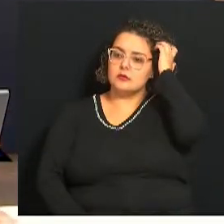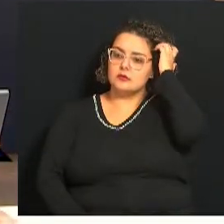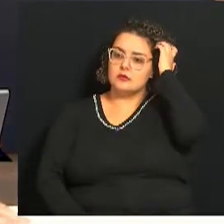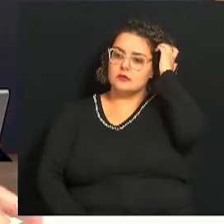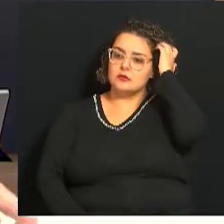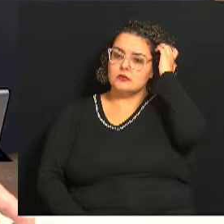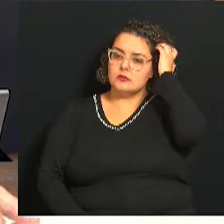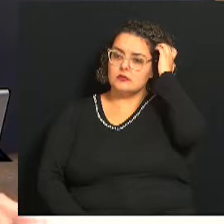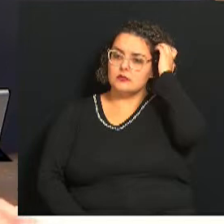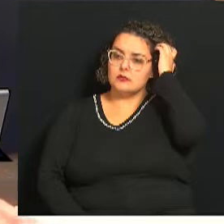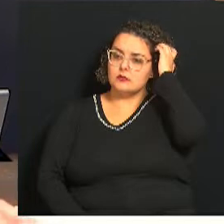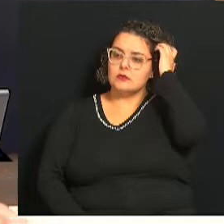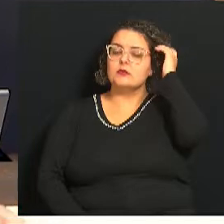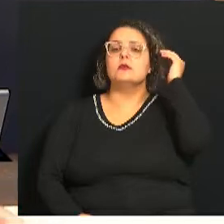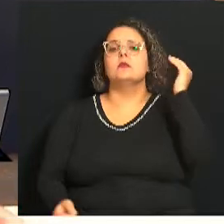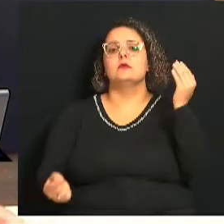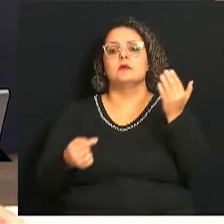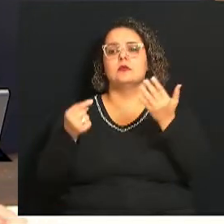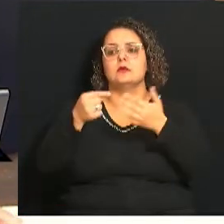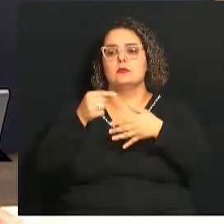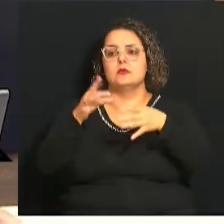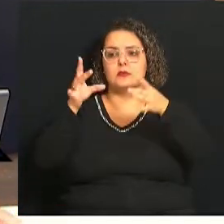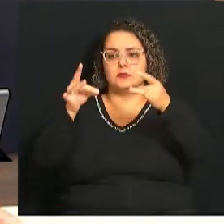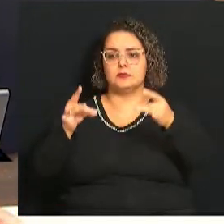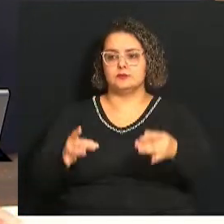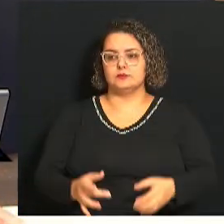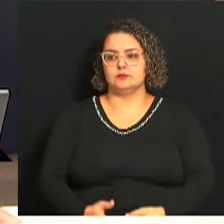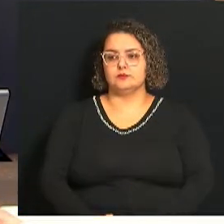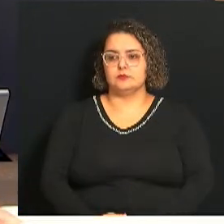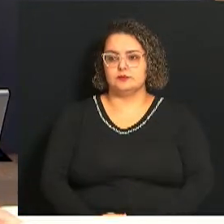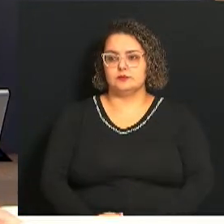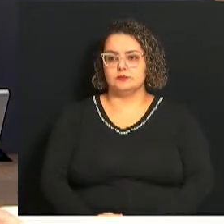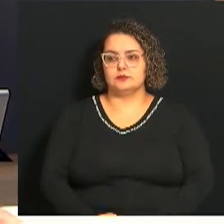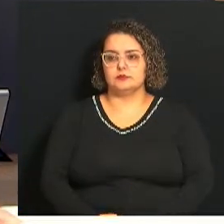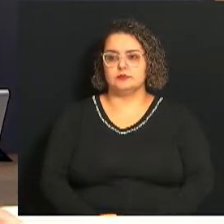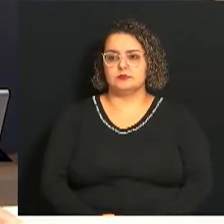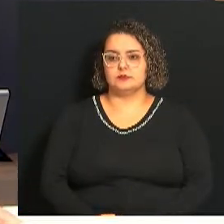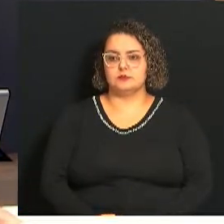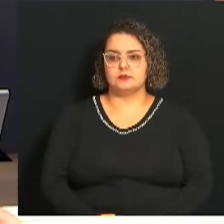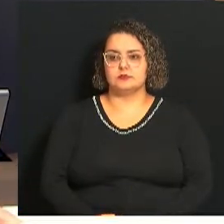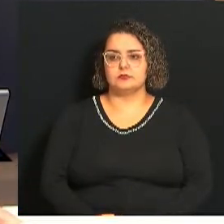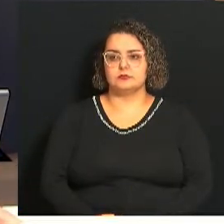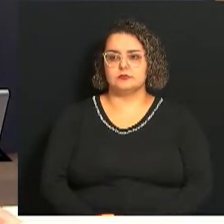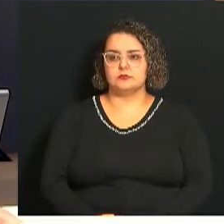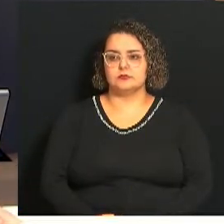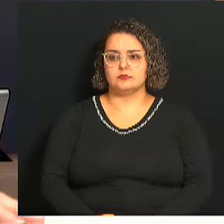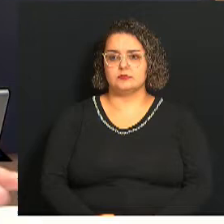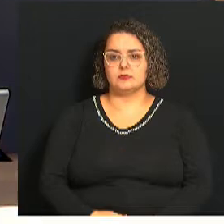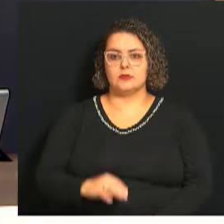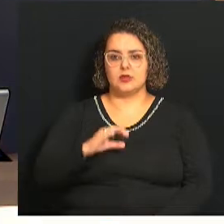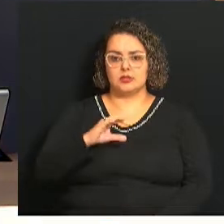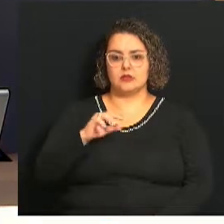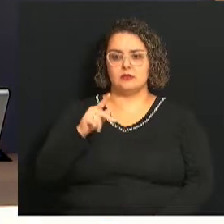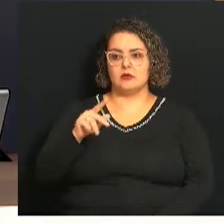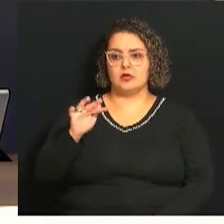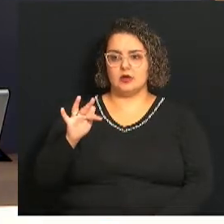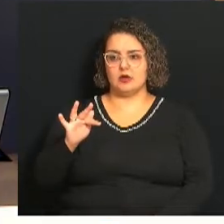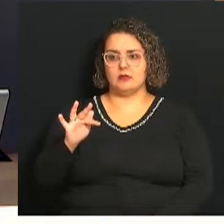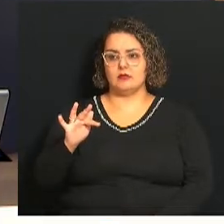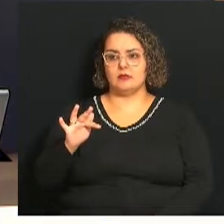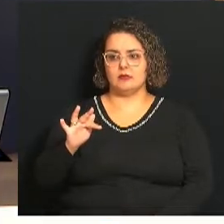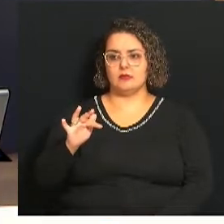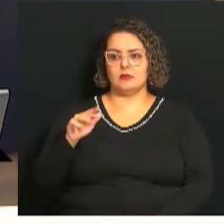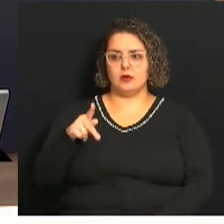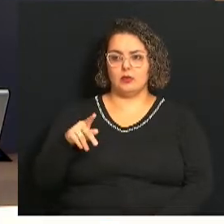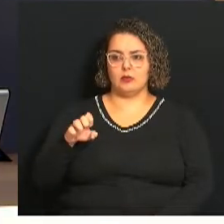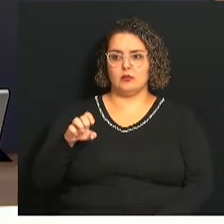entrar em alguns pontos mais específicos, né? Eu passo, então, agora a palavra para a CPFL, primeiro para o Pedro Diaro, que quero,